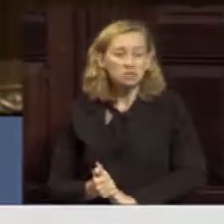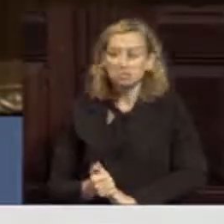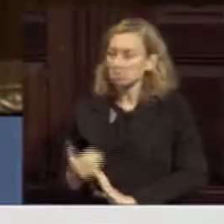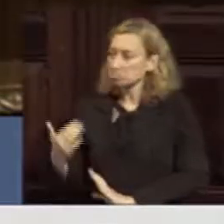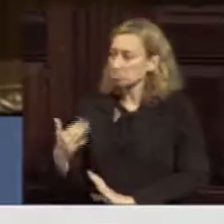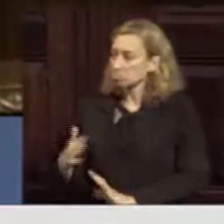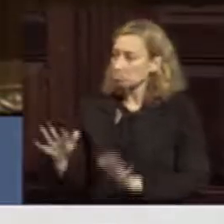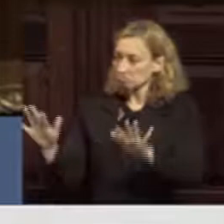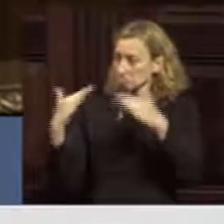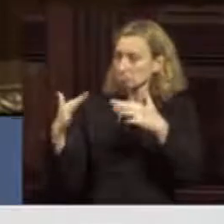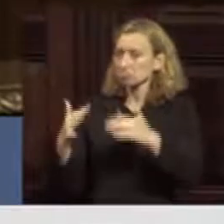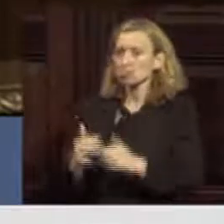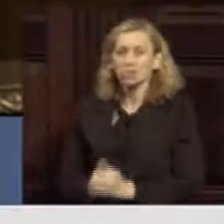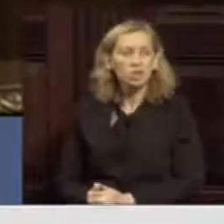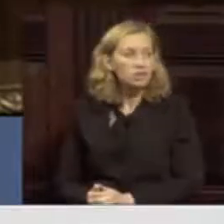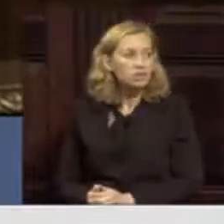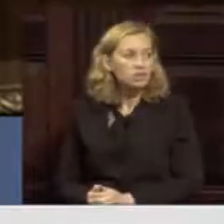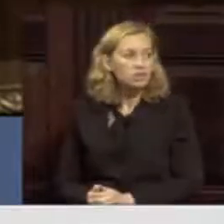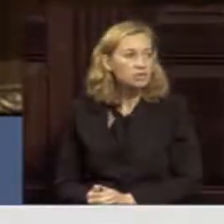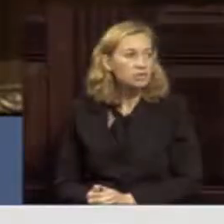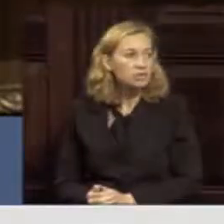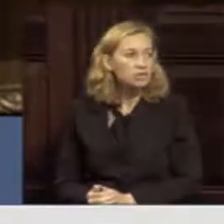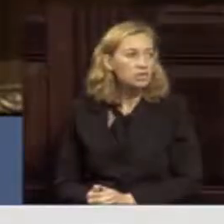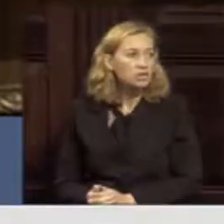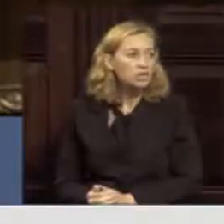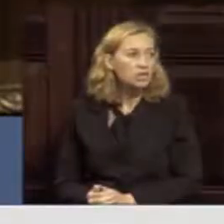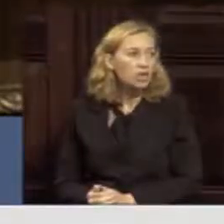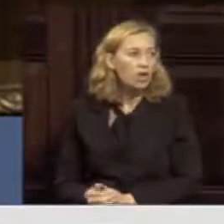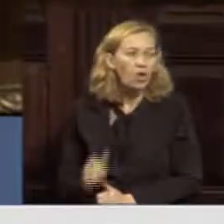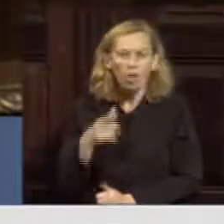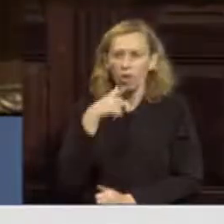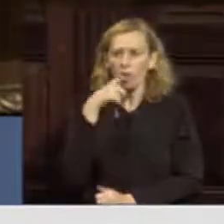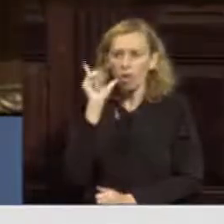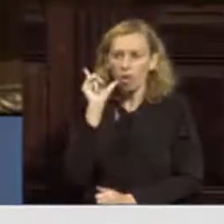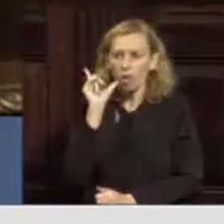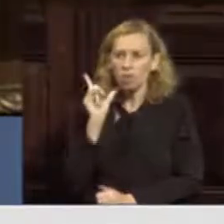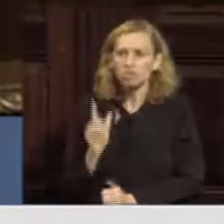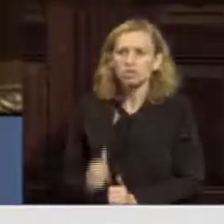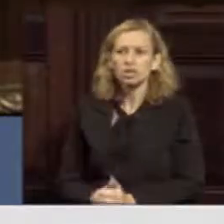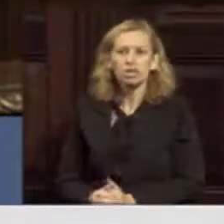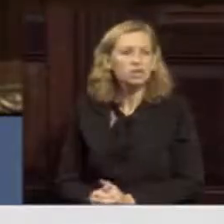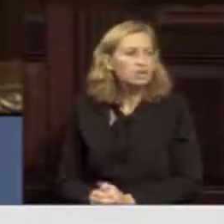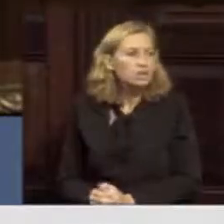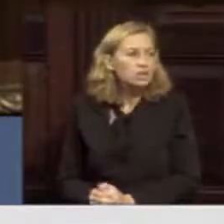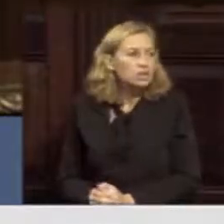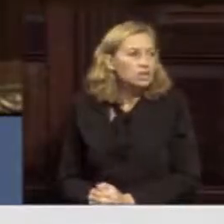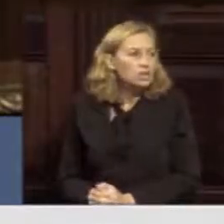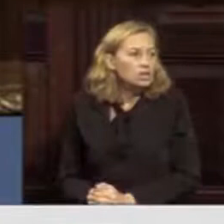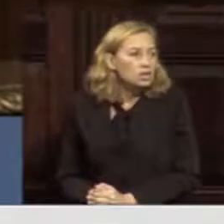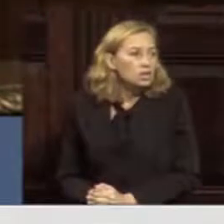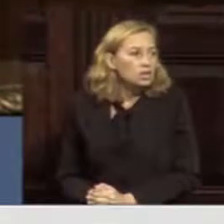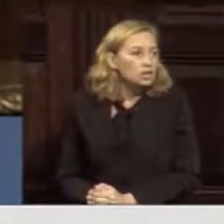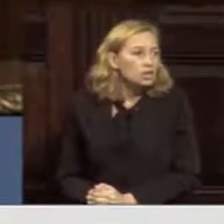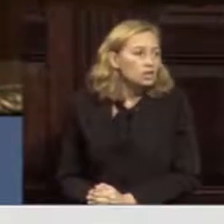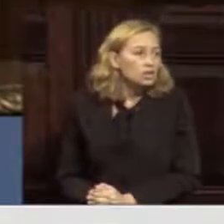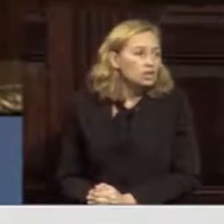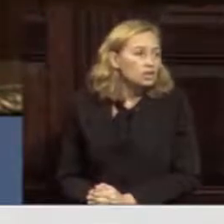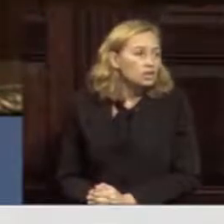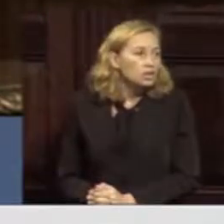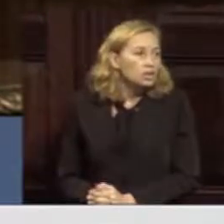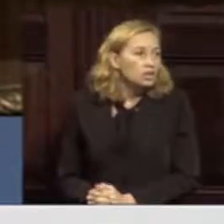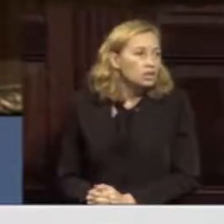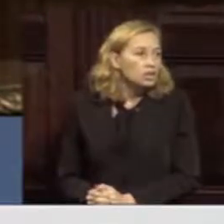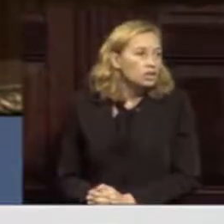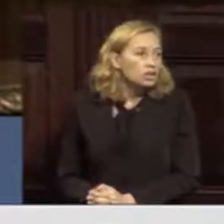muito a atenção que na véspera da sessão de ontem, aliás, da longa sessão de ontem no Supremo Tribunal Federal, que